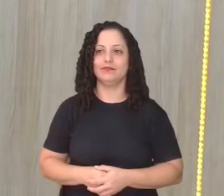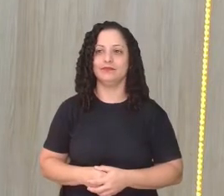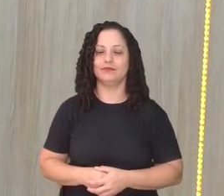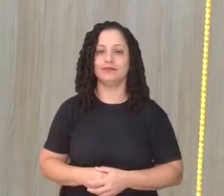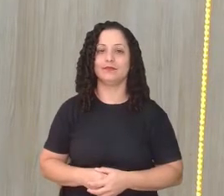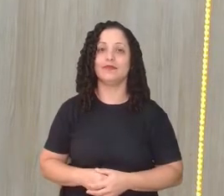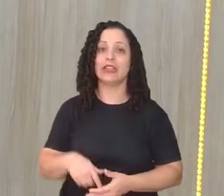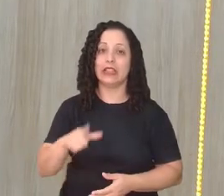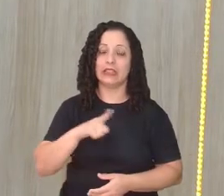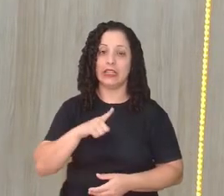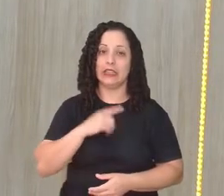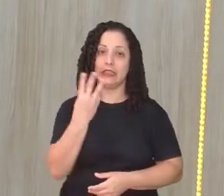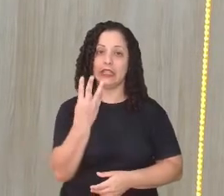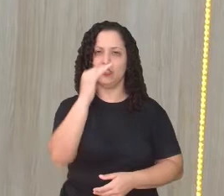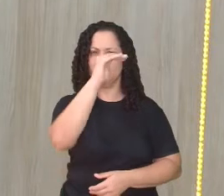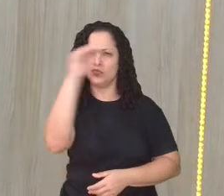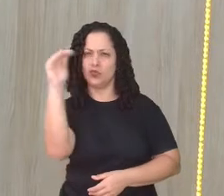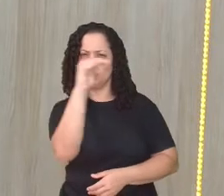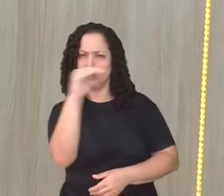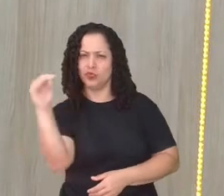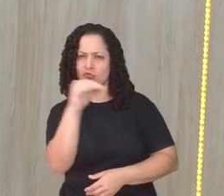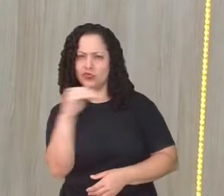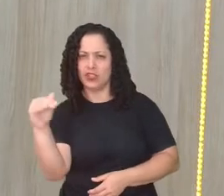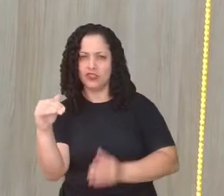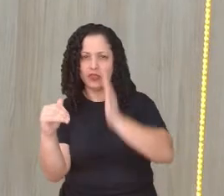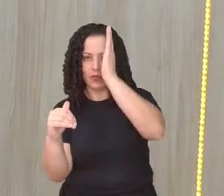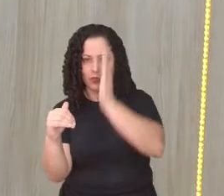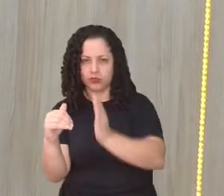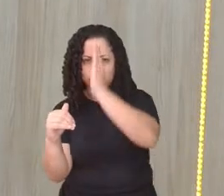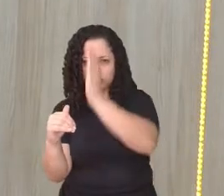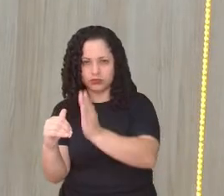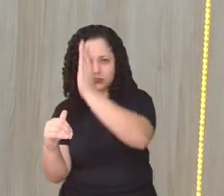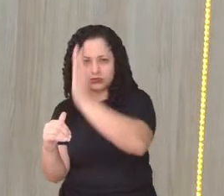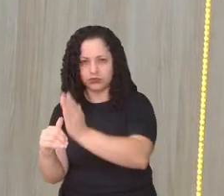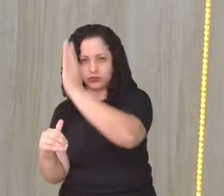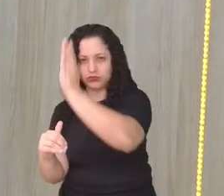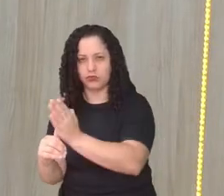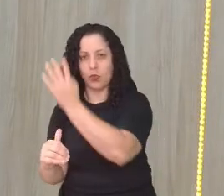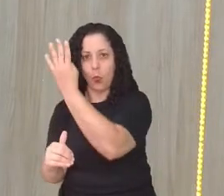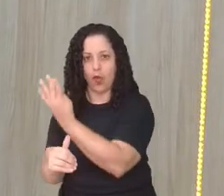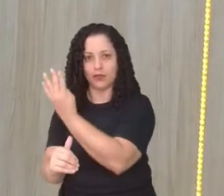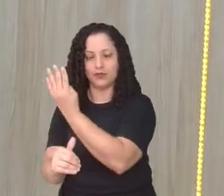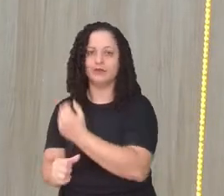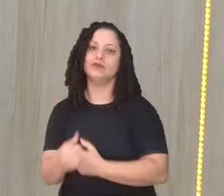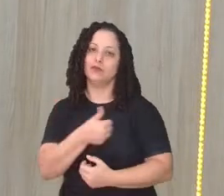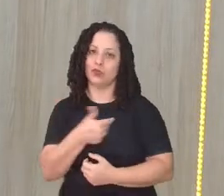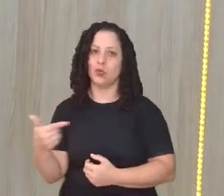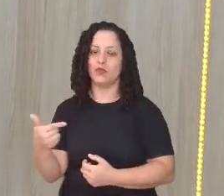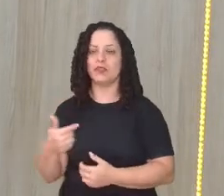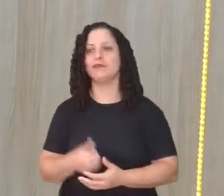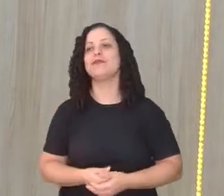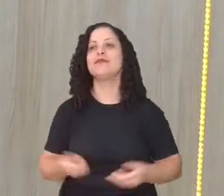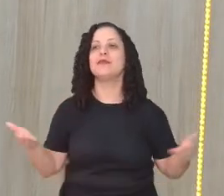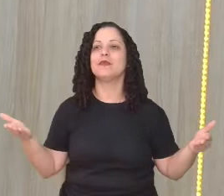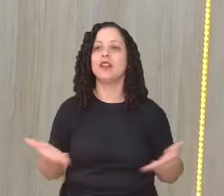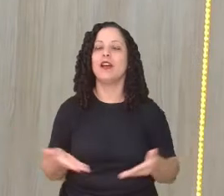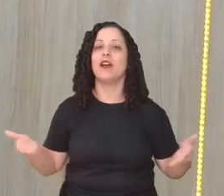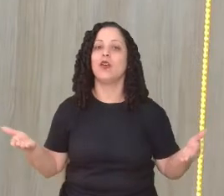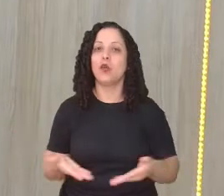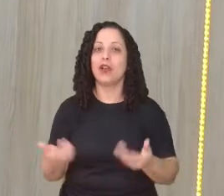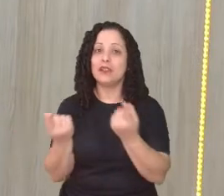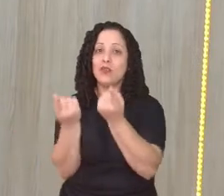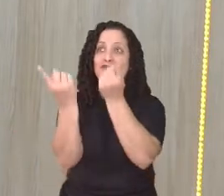3 linhas de quantas colunas? 4. 3 vezes 4, dá 12. E aqui eu tenho